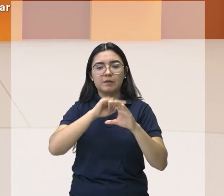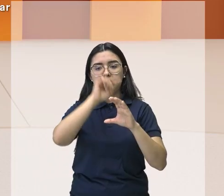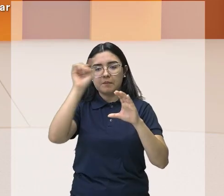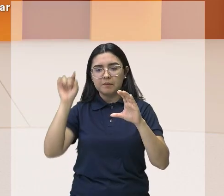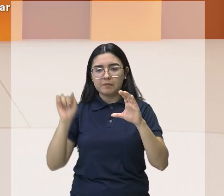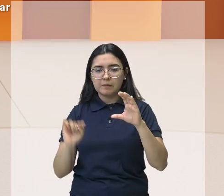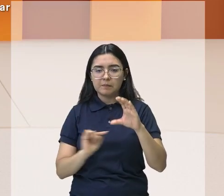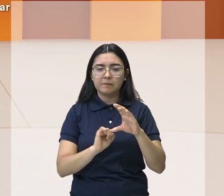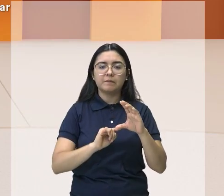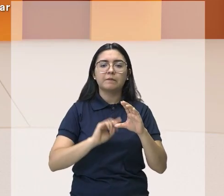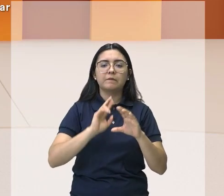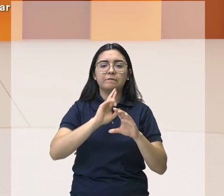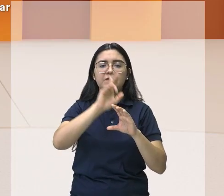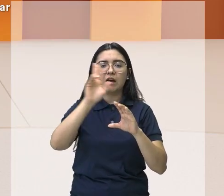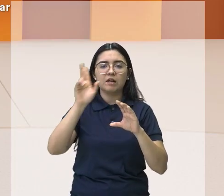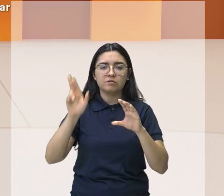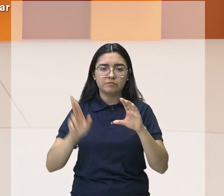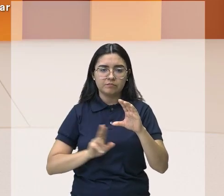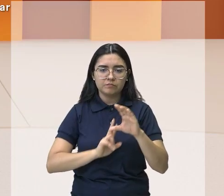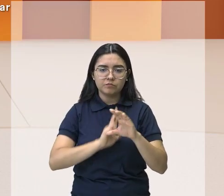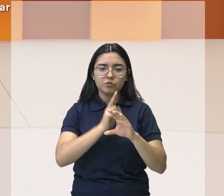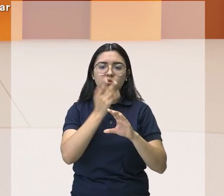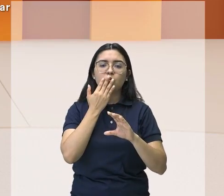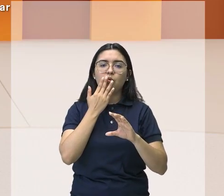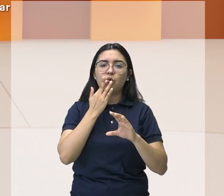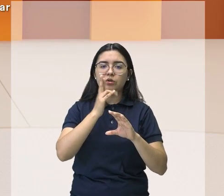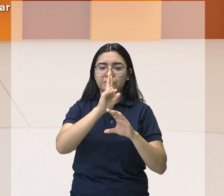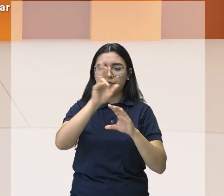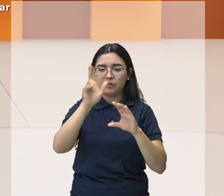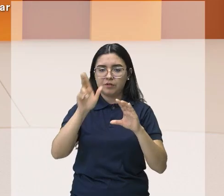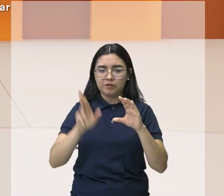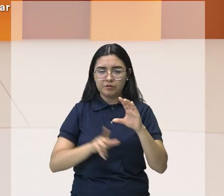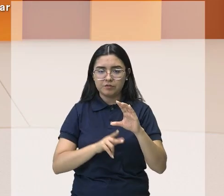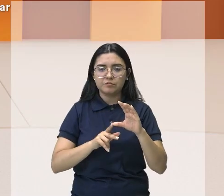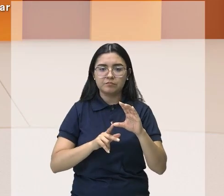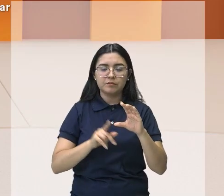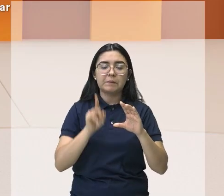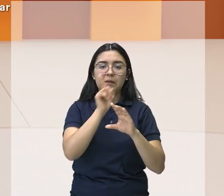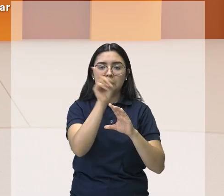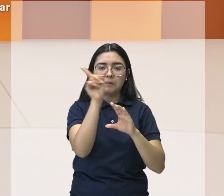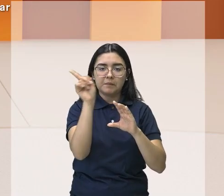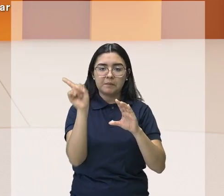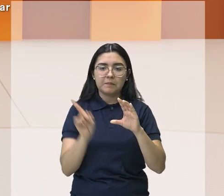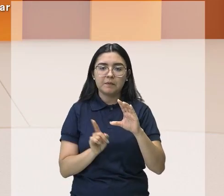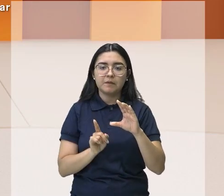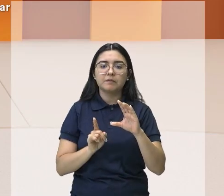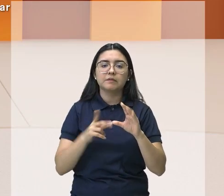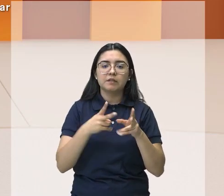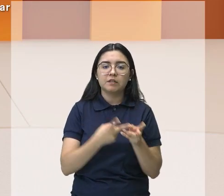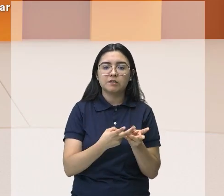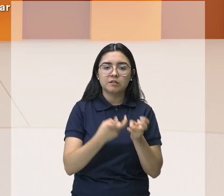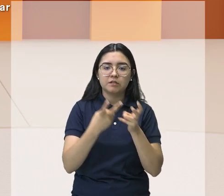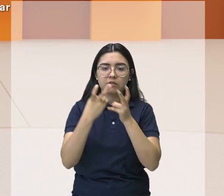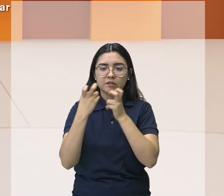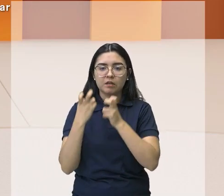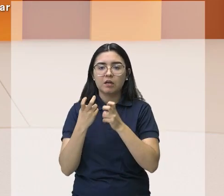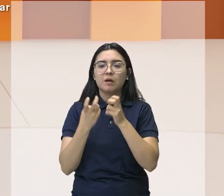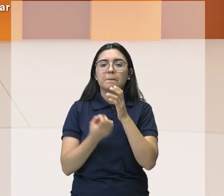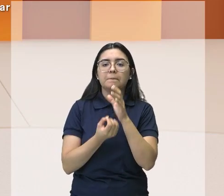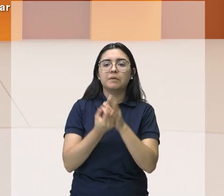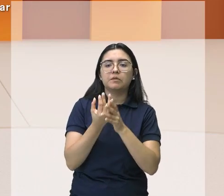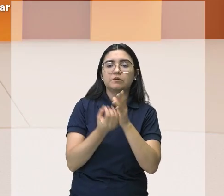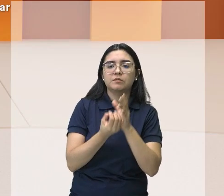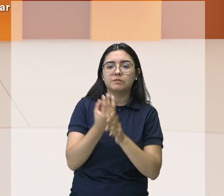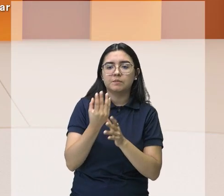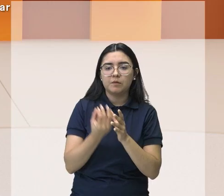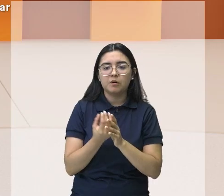existem vários círculos de cores diferentes, com setas que vai desde a extração, a produção,